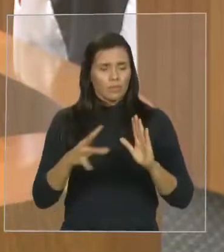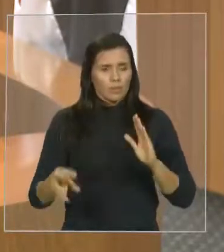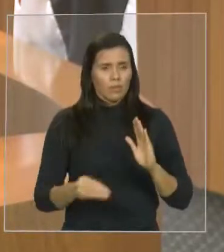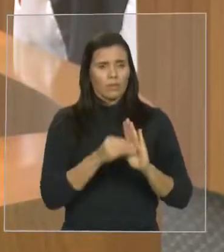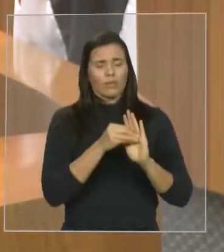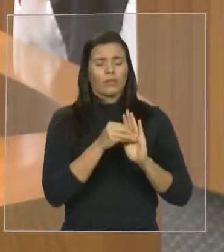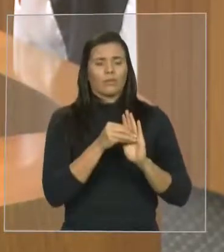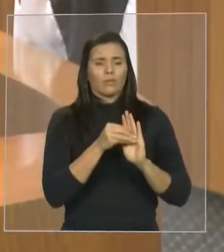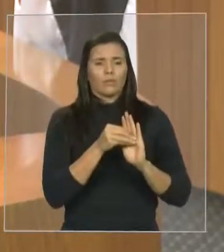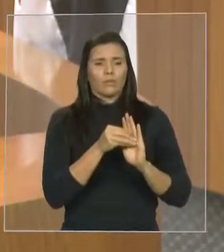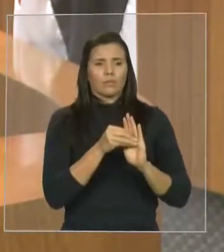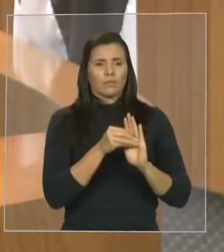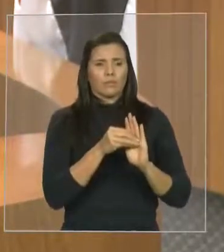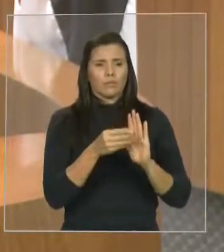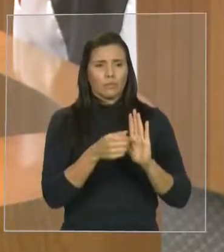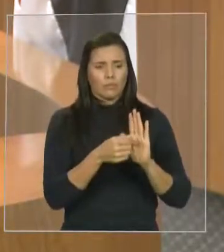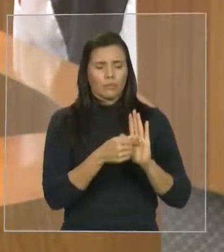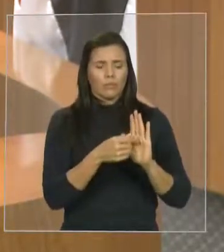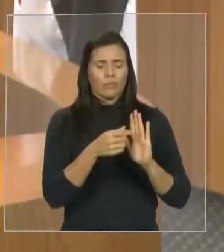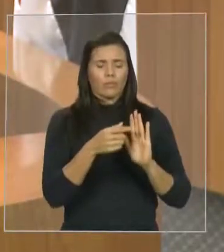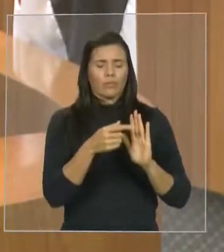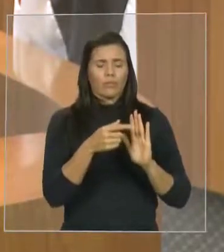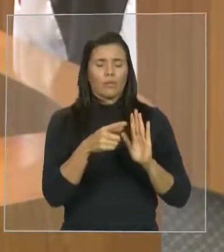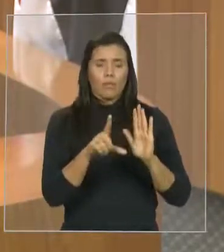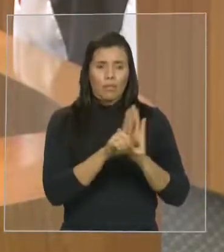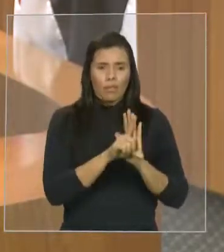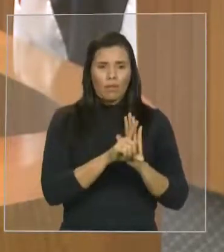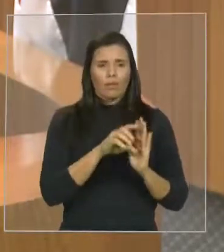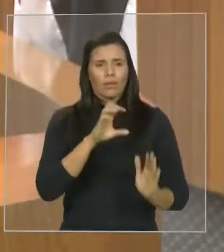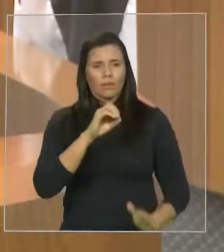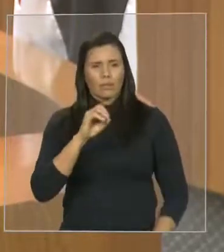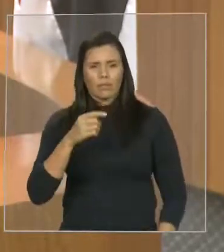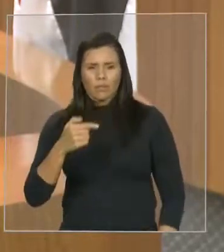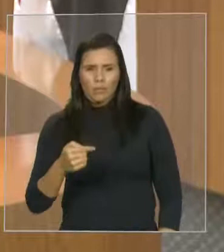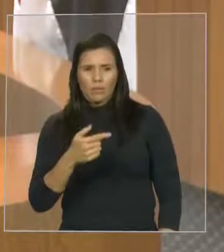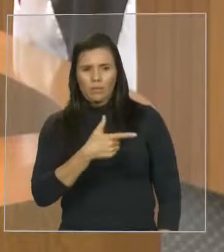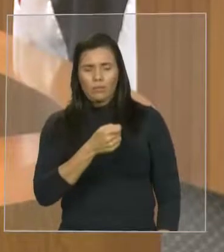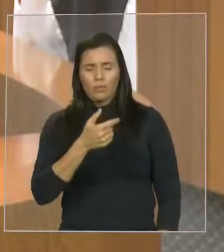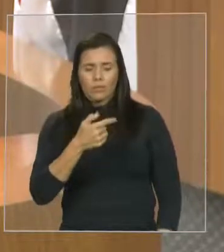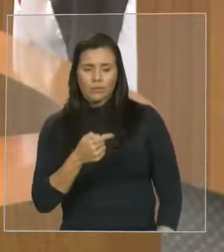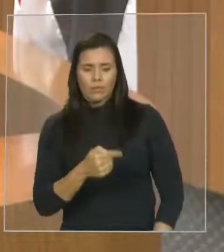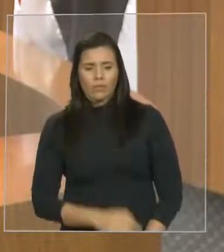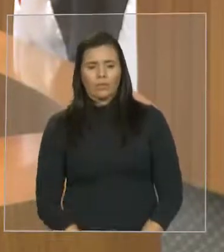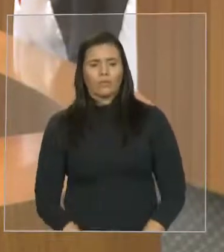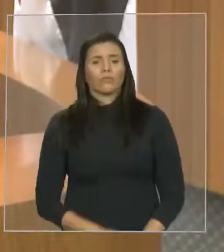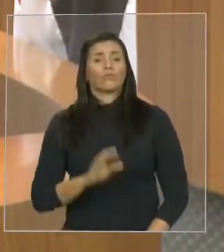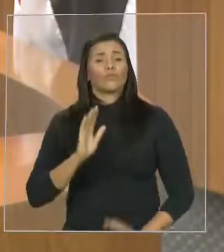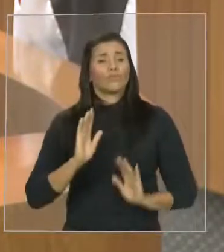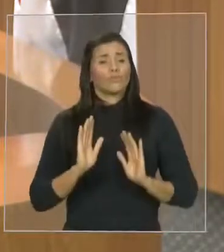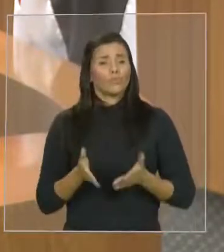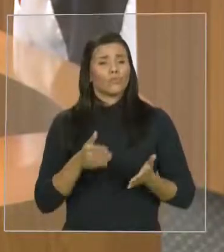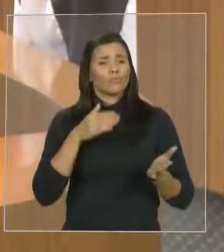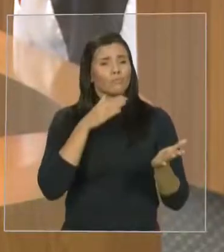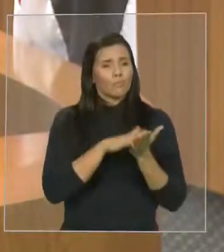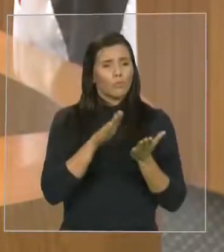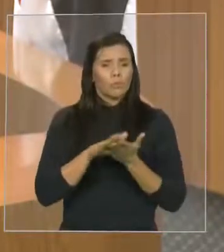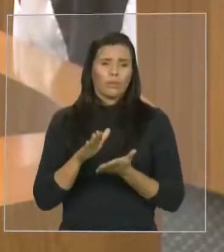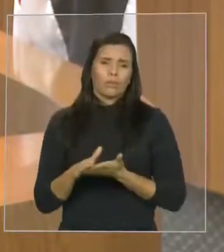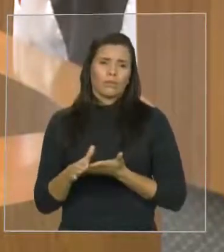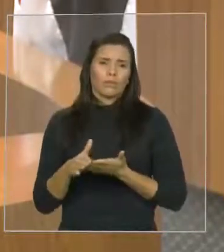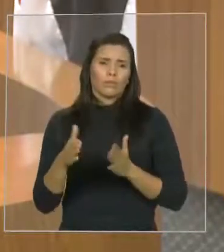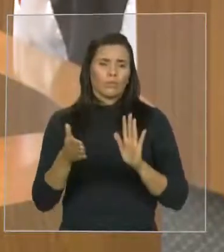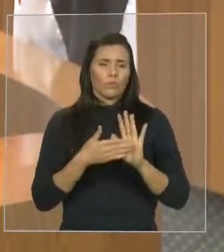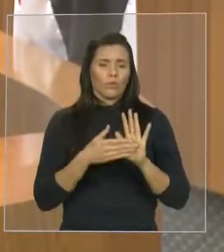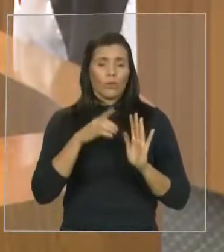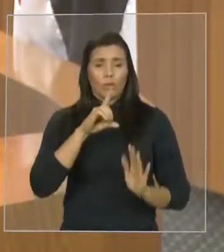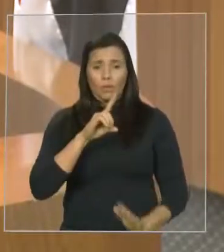007/2017, que foi publicada, inclusive, já no Diário da Assembleia de ontem e que certamente terá que